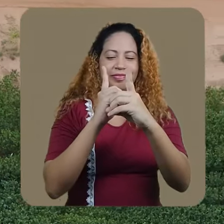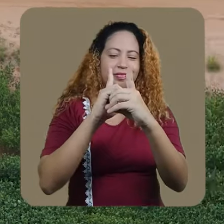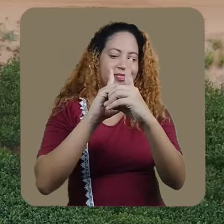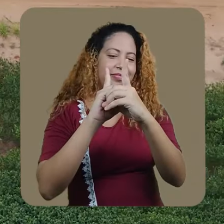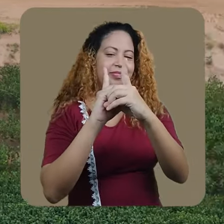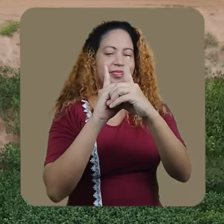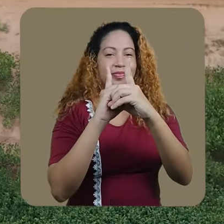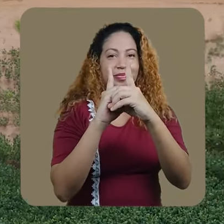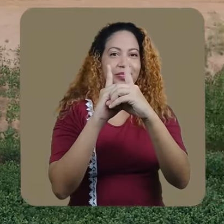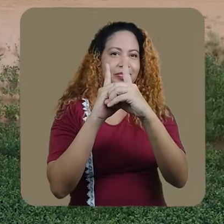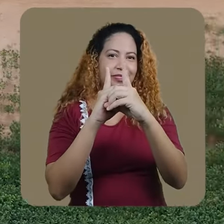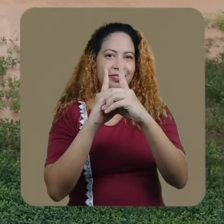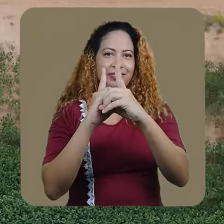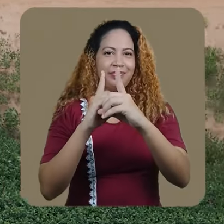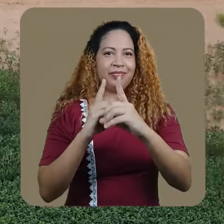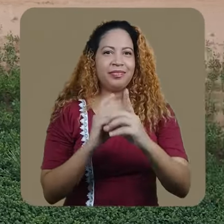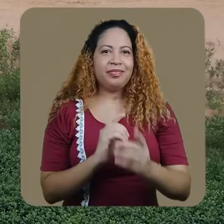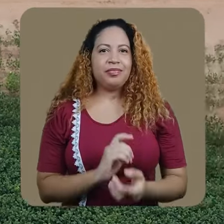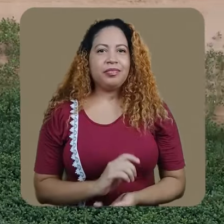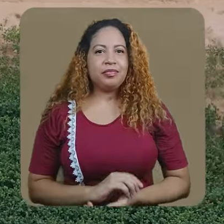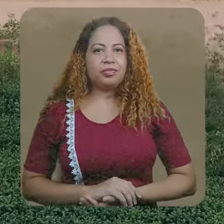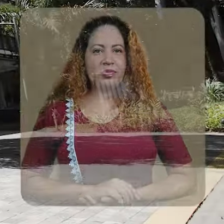gasolina.